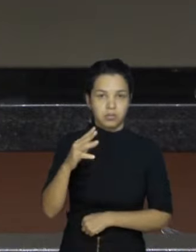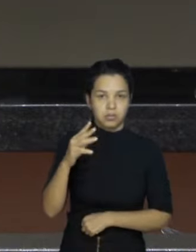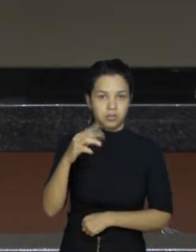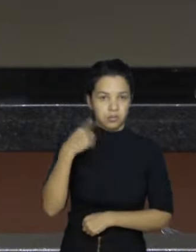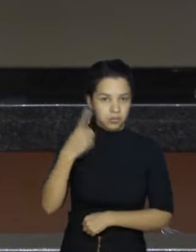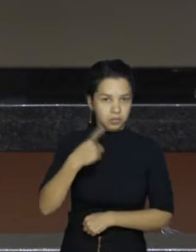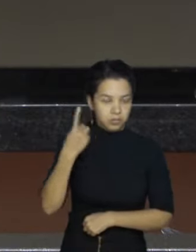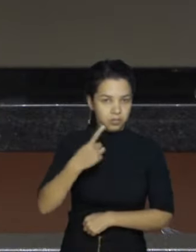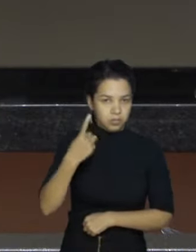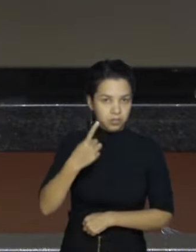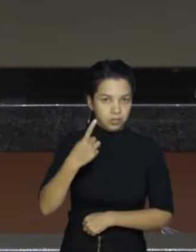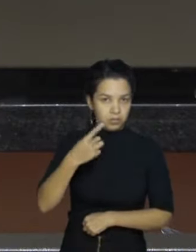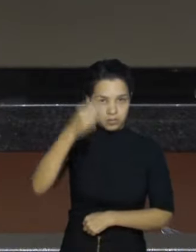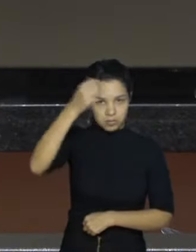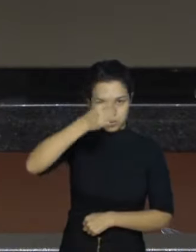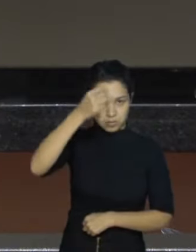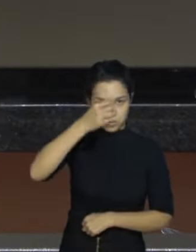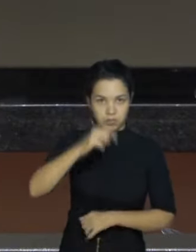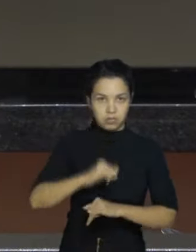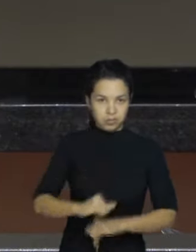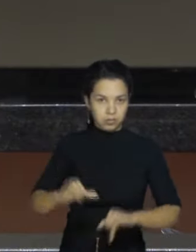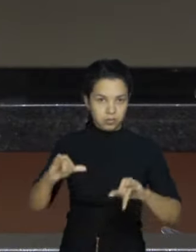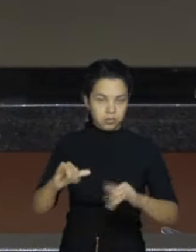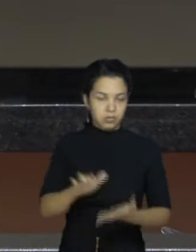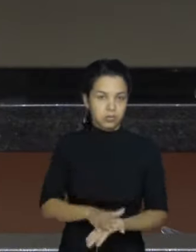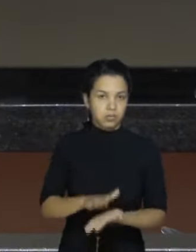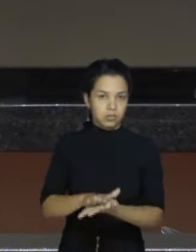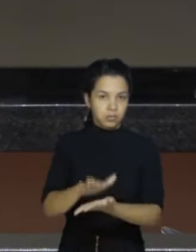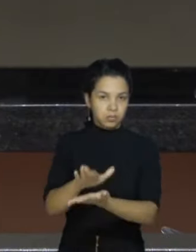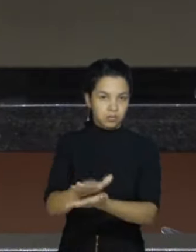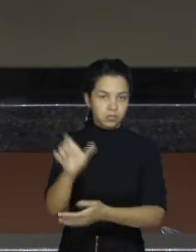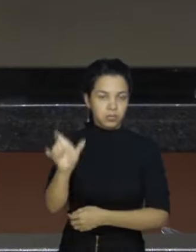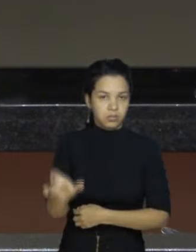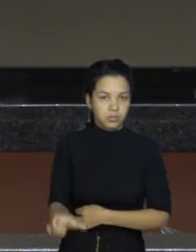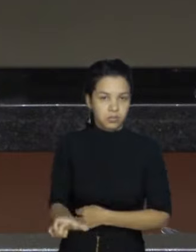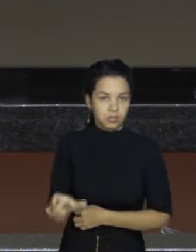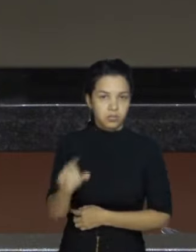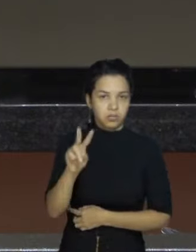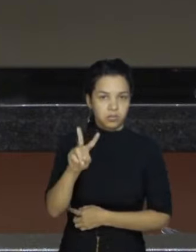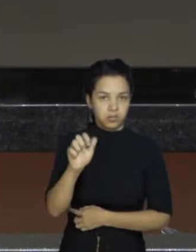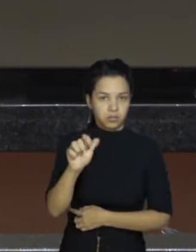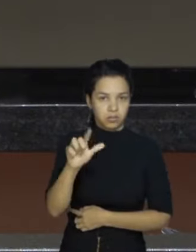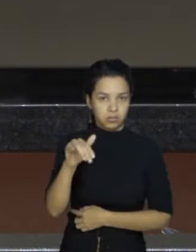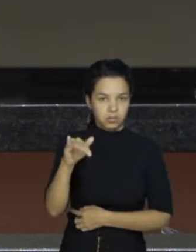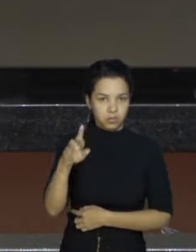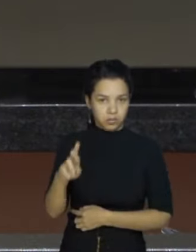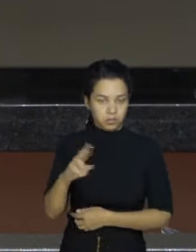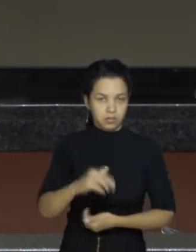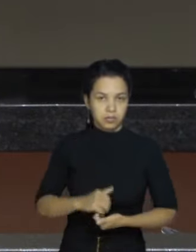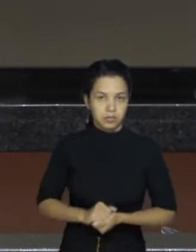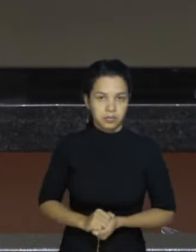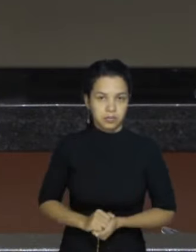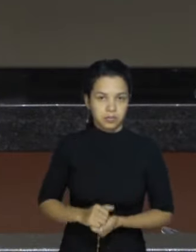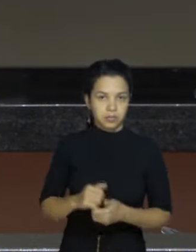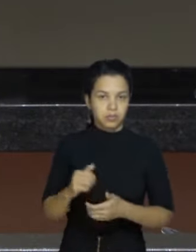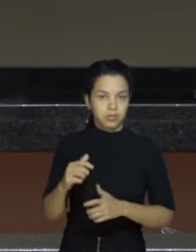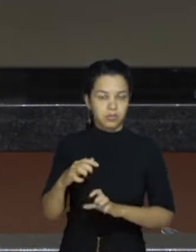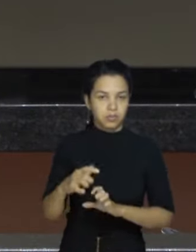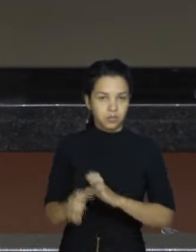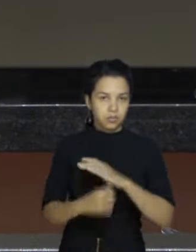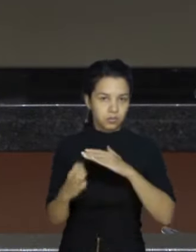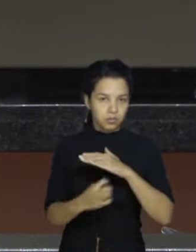Maurício manifesta aplausos guerra Júnior empresário do município de